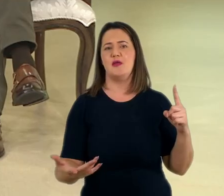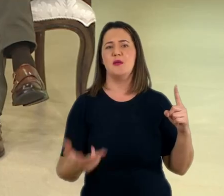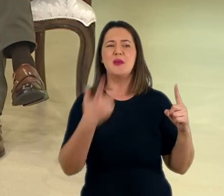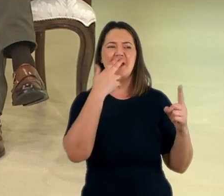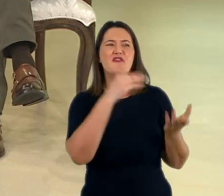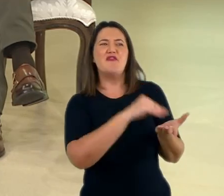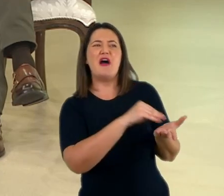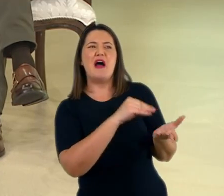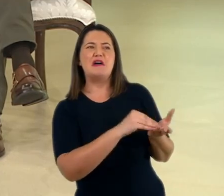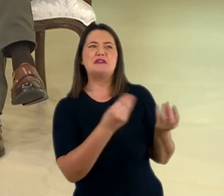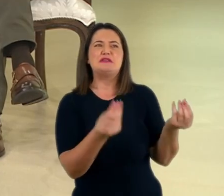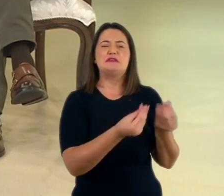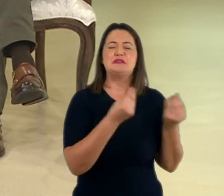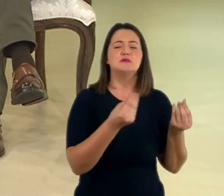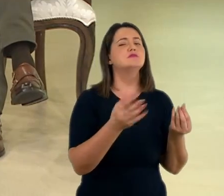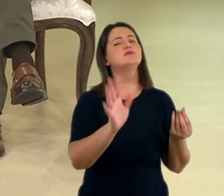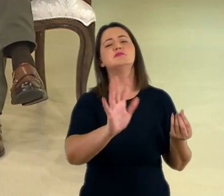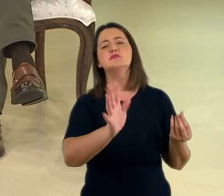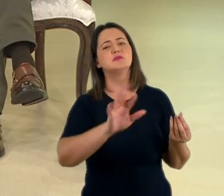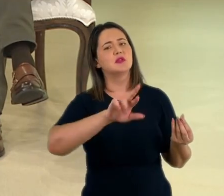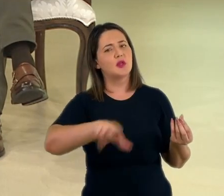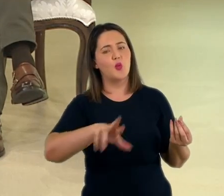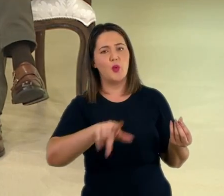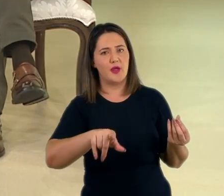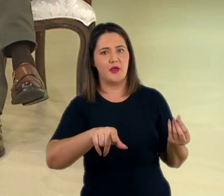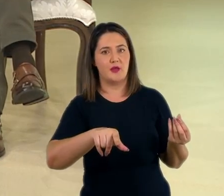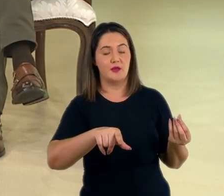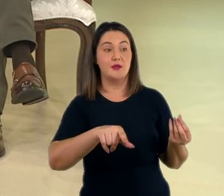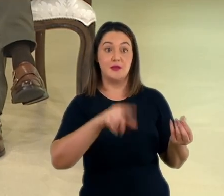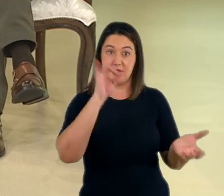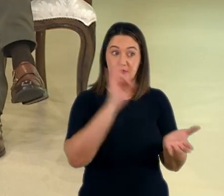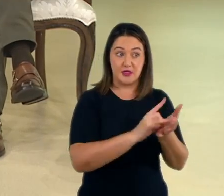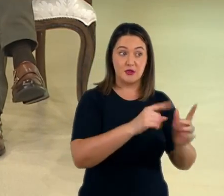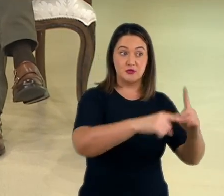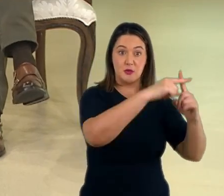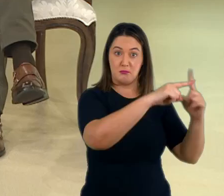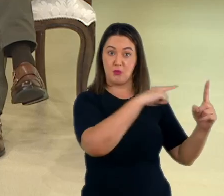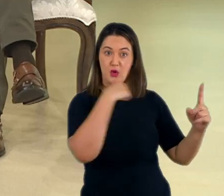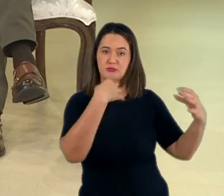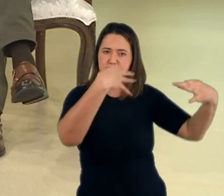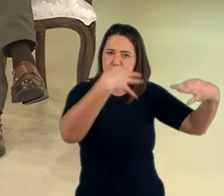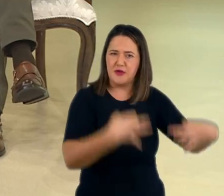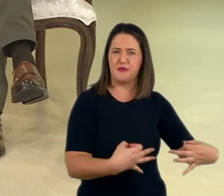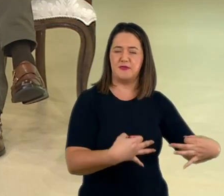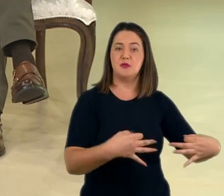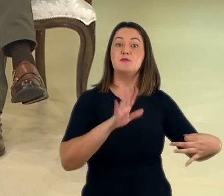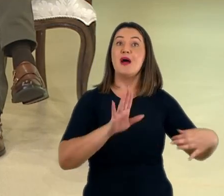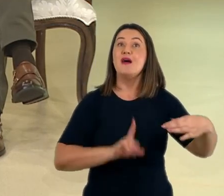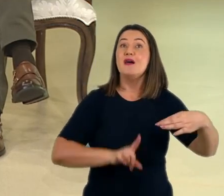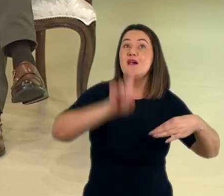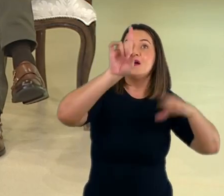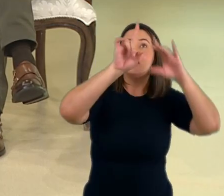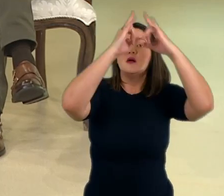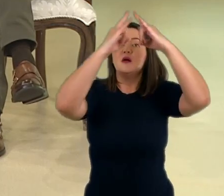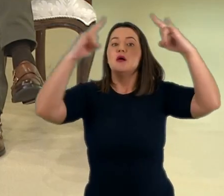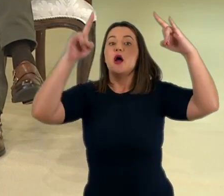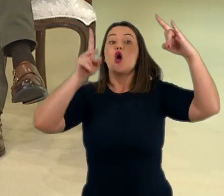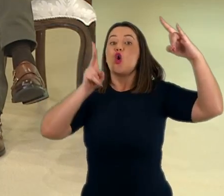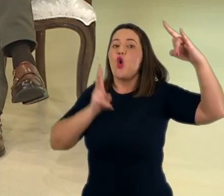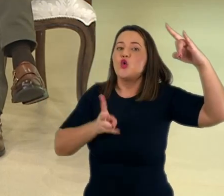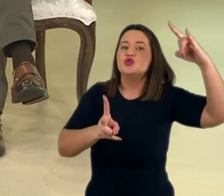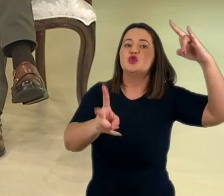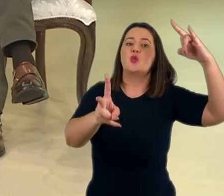este fosse incompleto ou ainda não o suficiente para nos salvar. Não se trata disto. É apenas